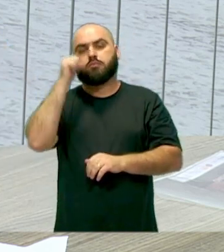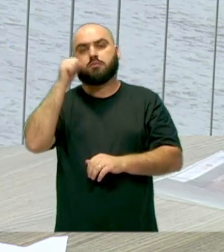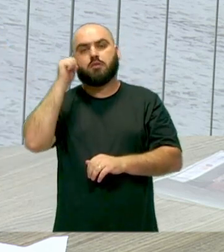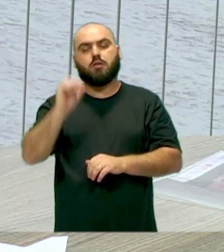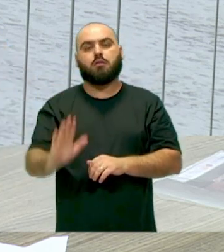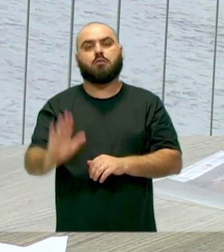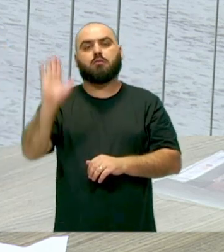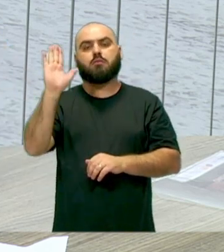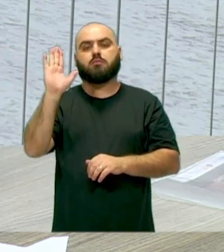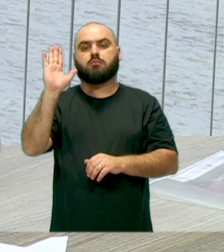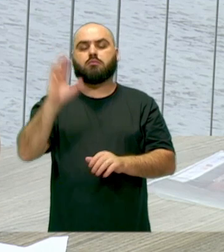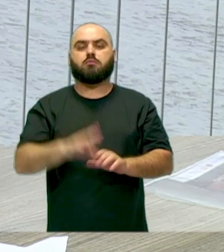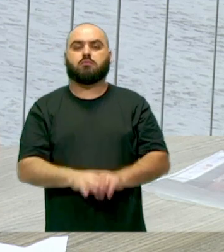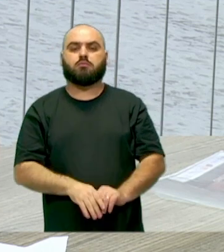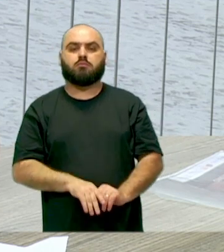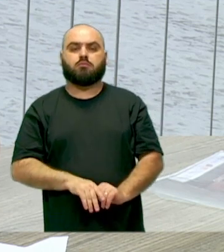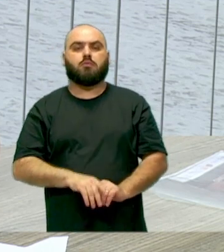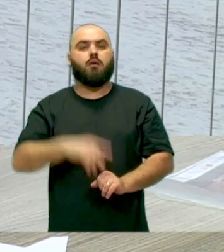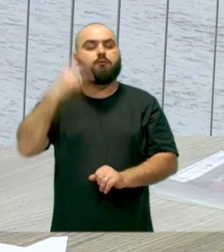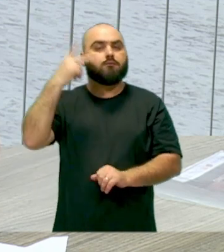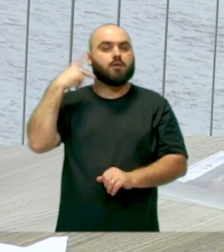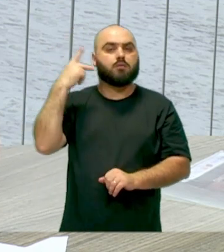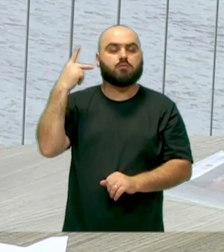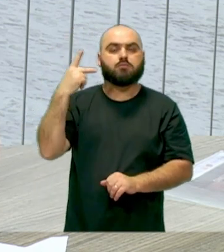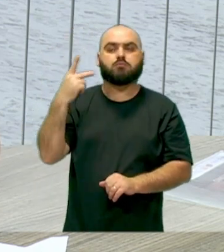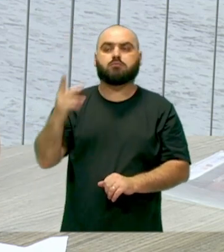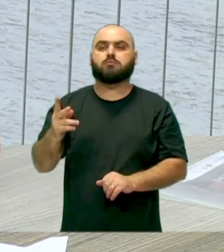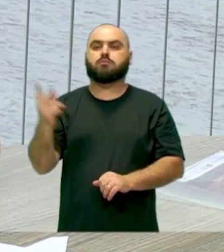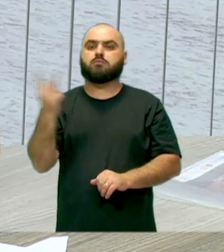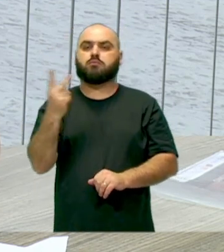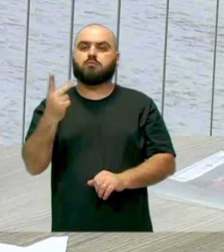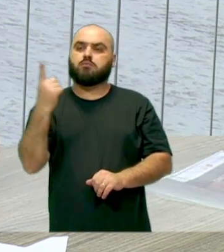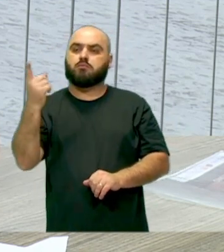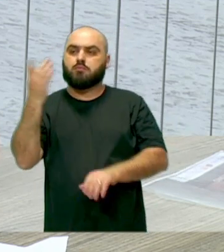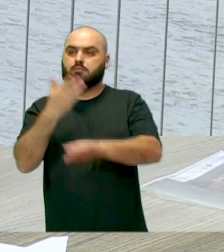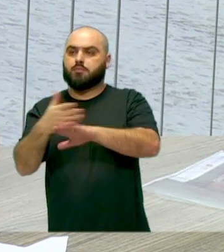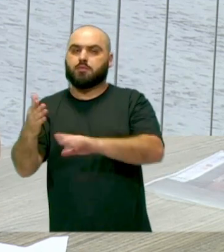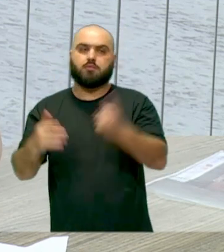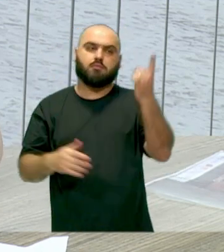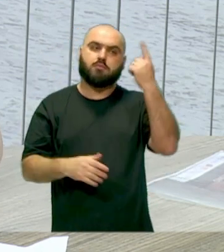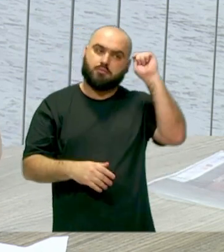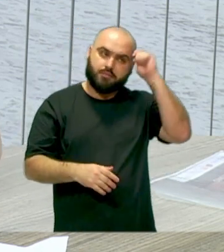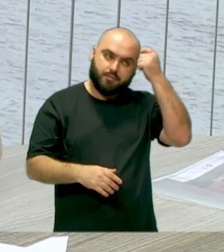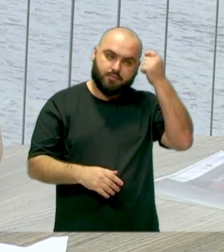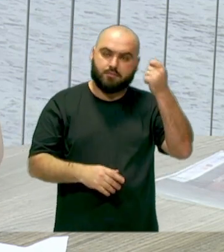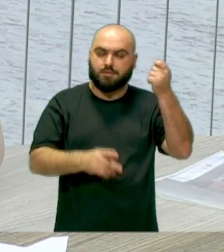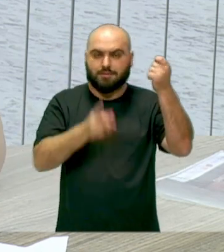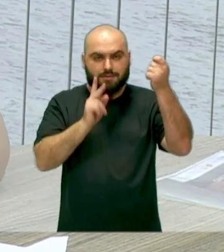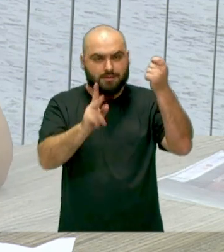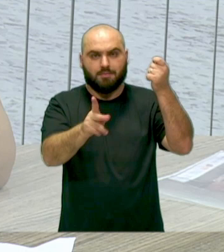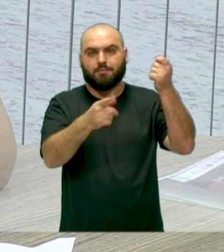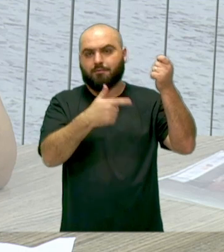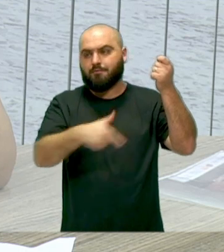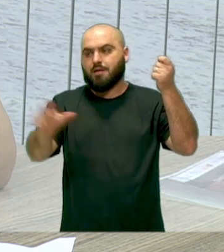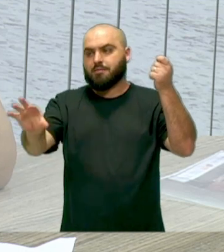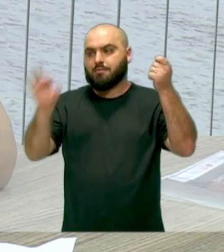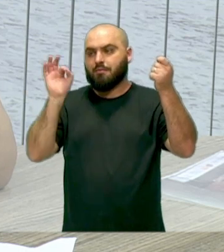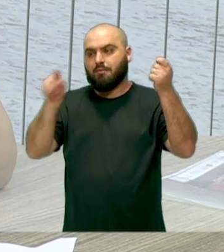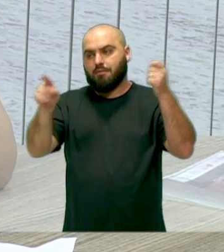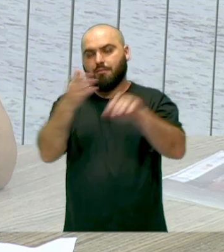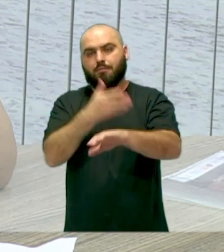candidatas a vereadora, uma branca e uma preta. Ele vai sempre fazer a opção pela